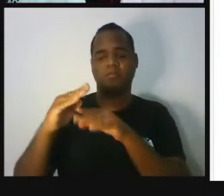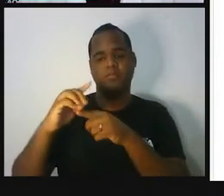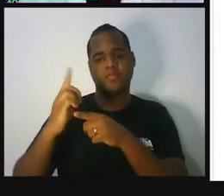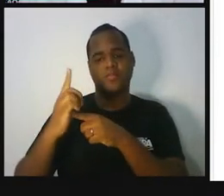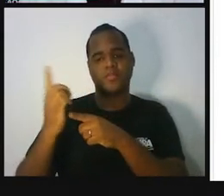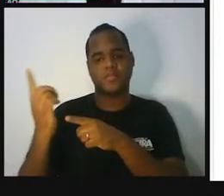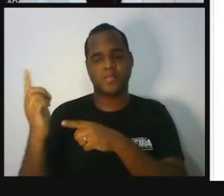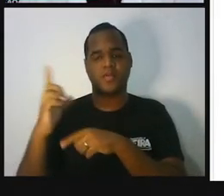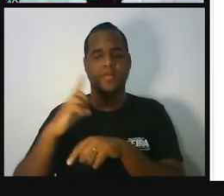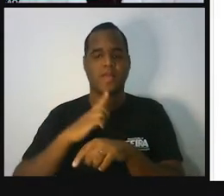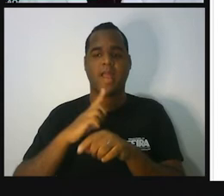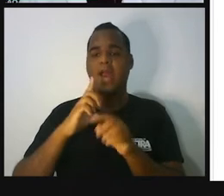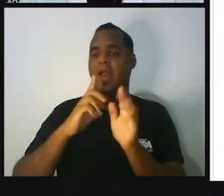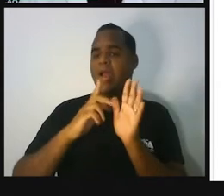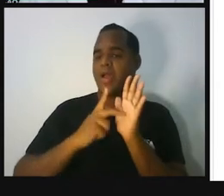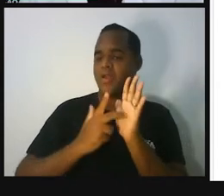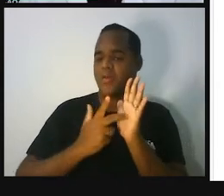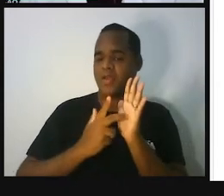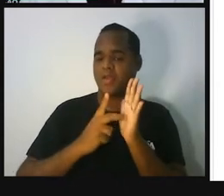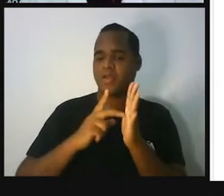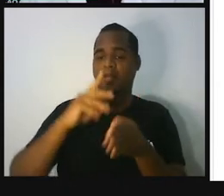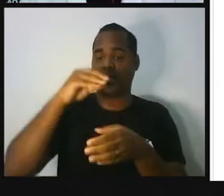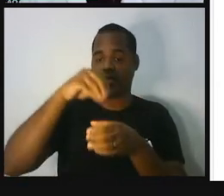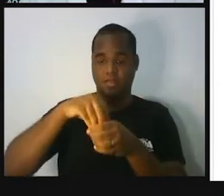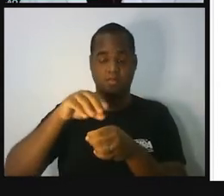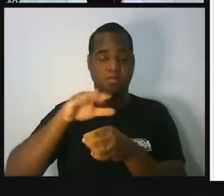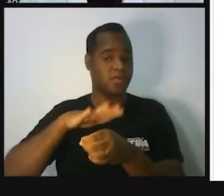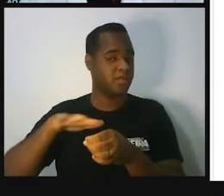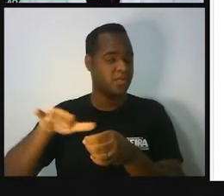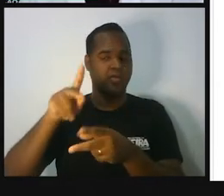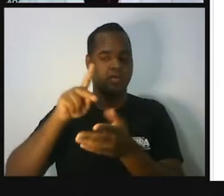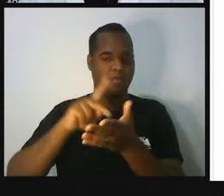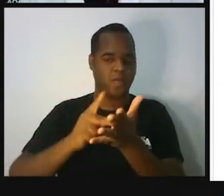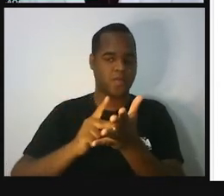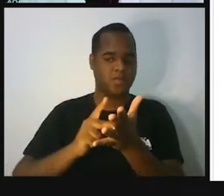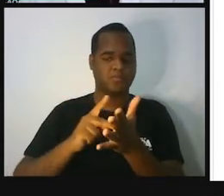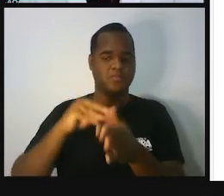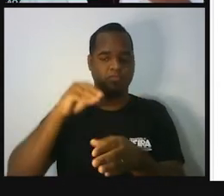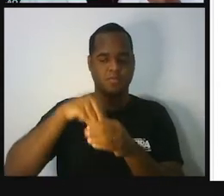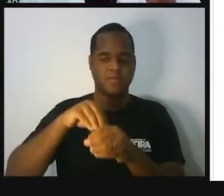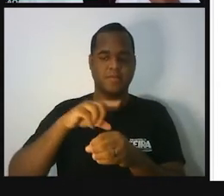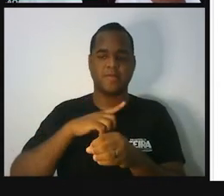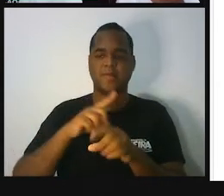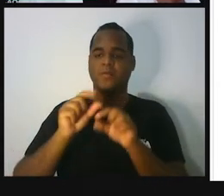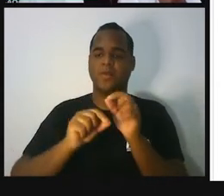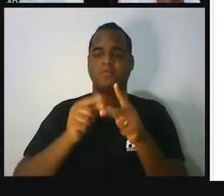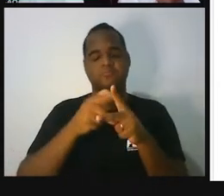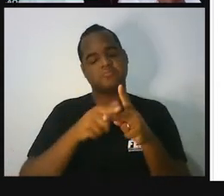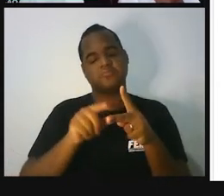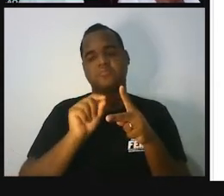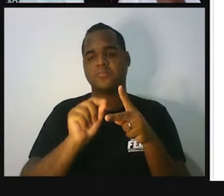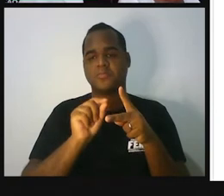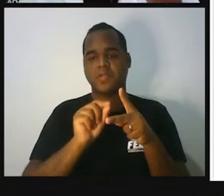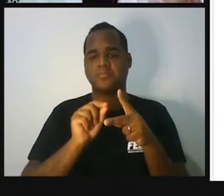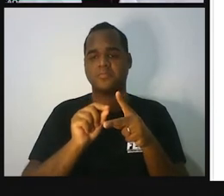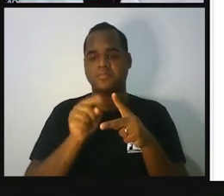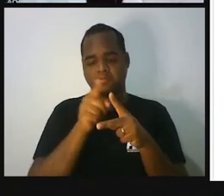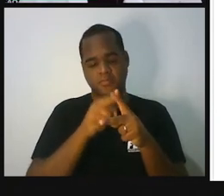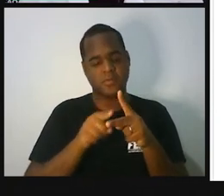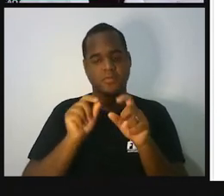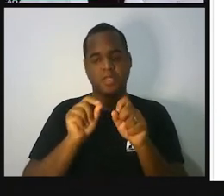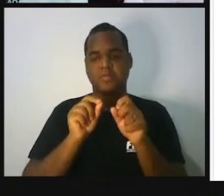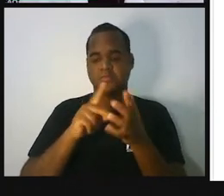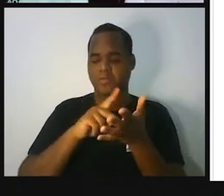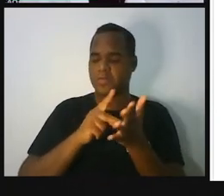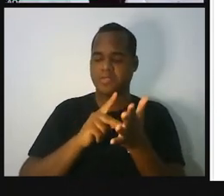assim ó a geometria com base na geometria né O que é ângulo mesmo que Canguru